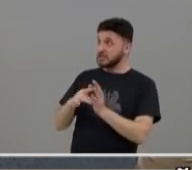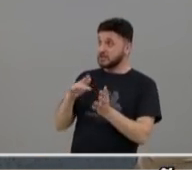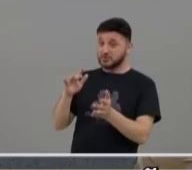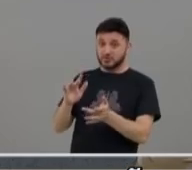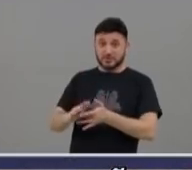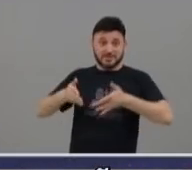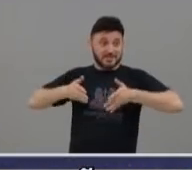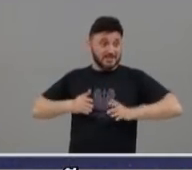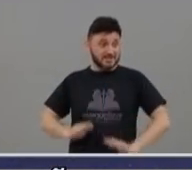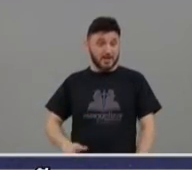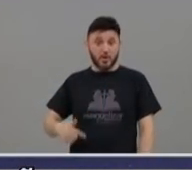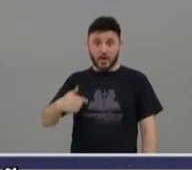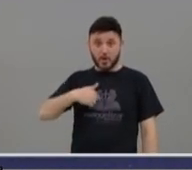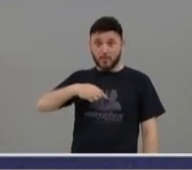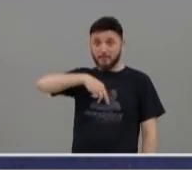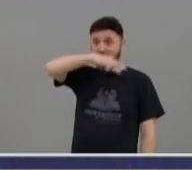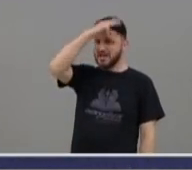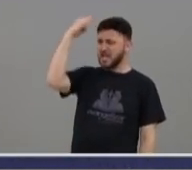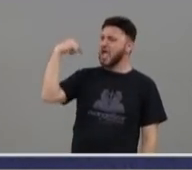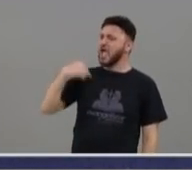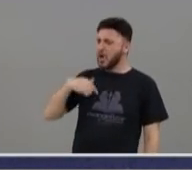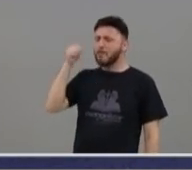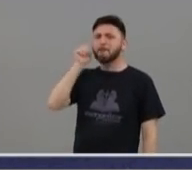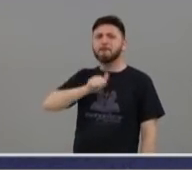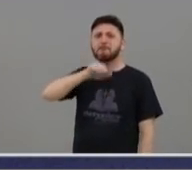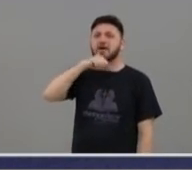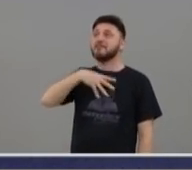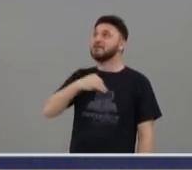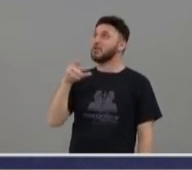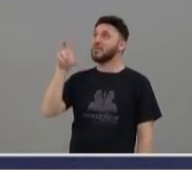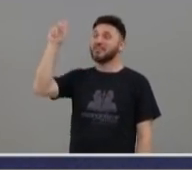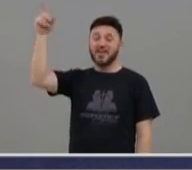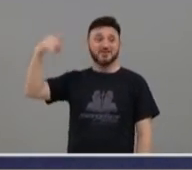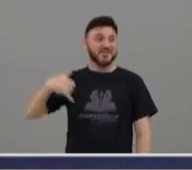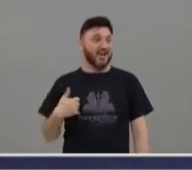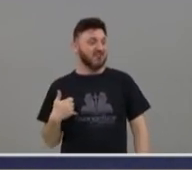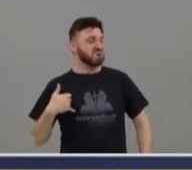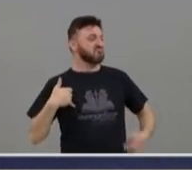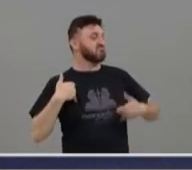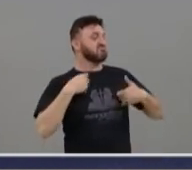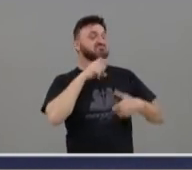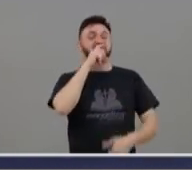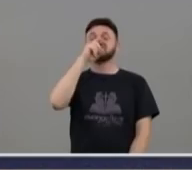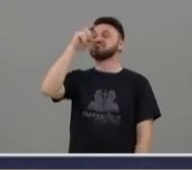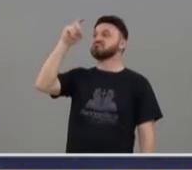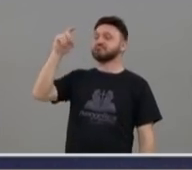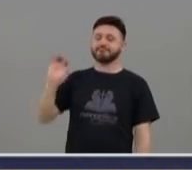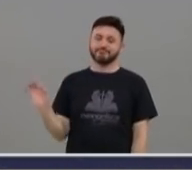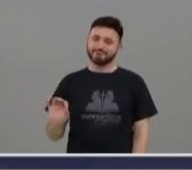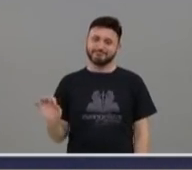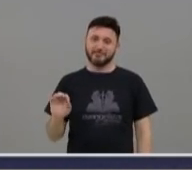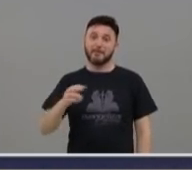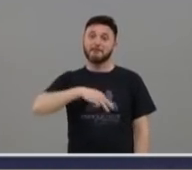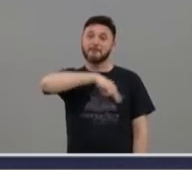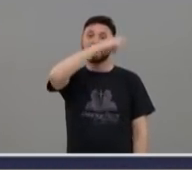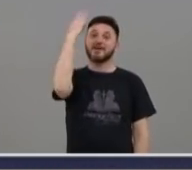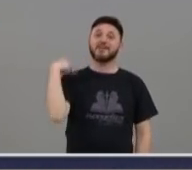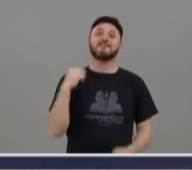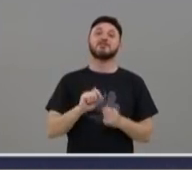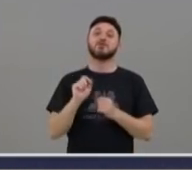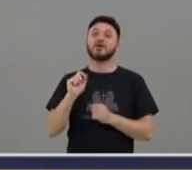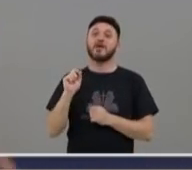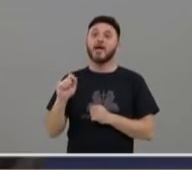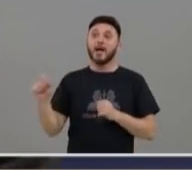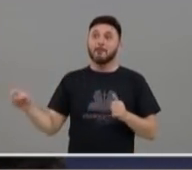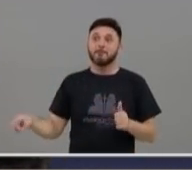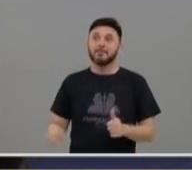de Deus, eu sou a mãe do Filho de Deus. A primeira atitude daquela mulher foi sair de si mesma para ir ao encontro do outro.